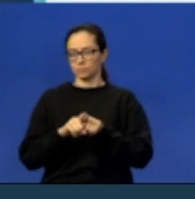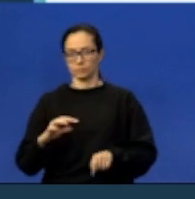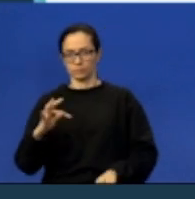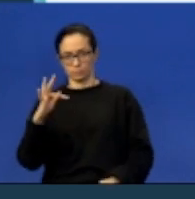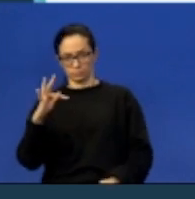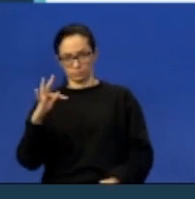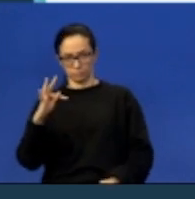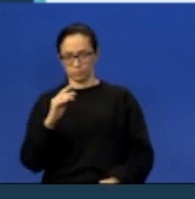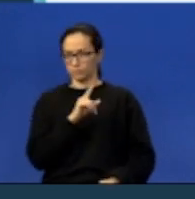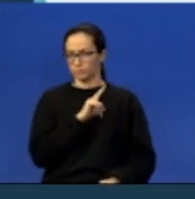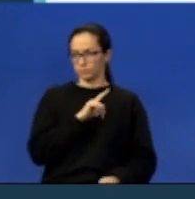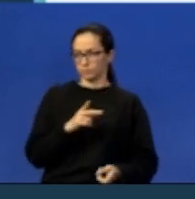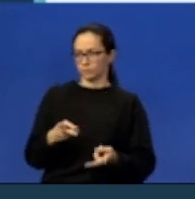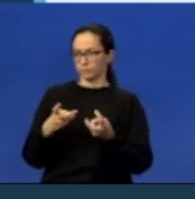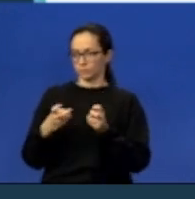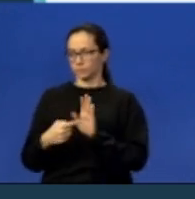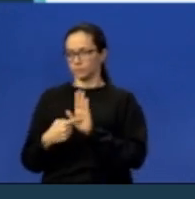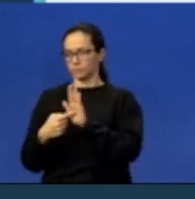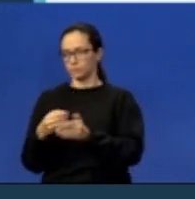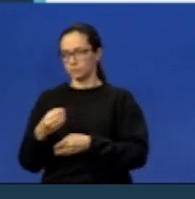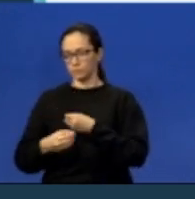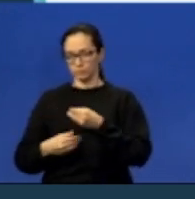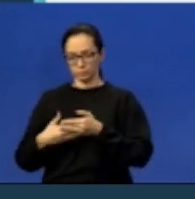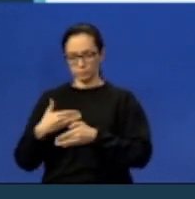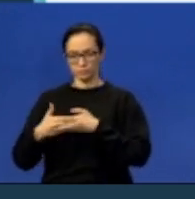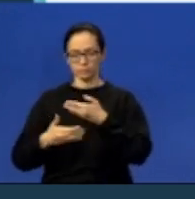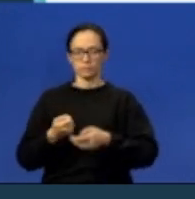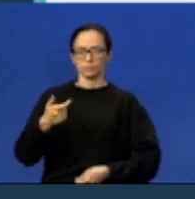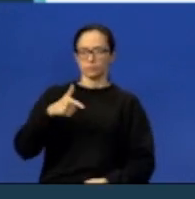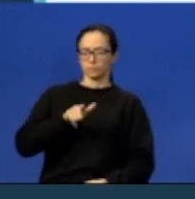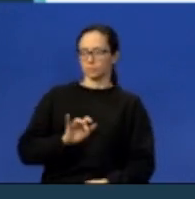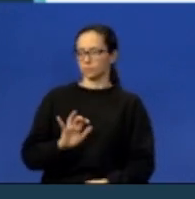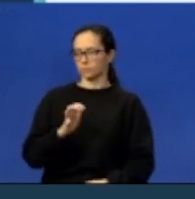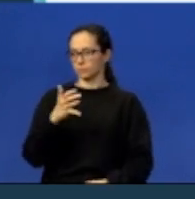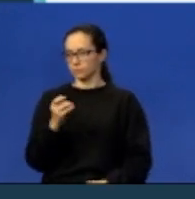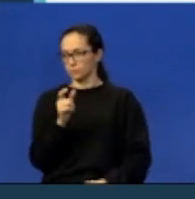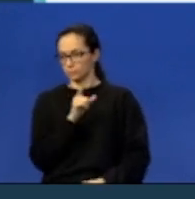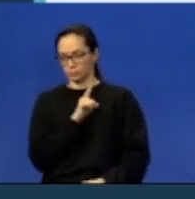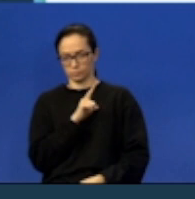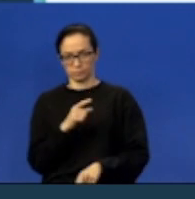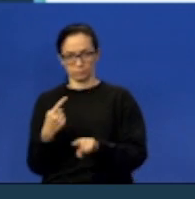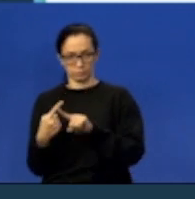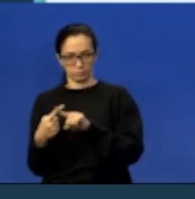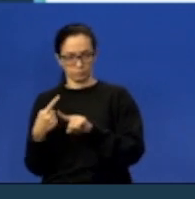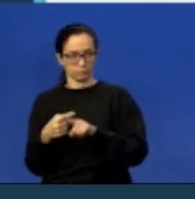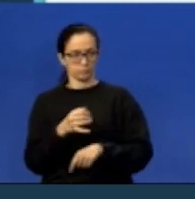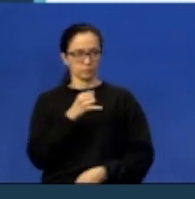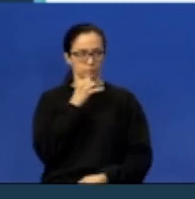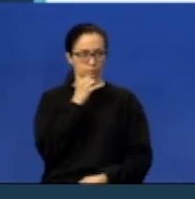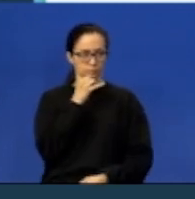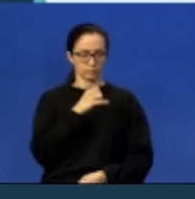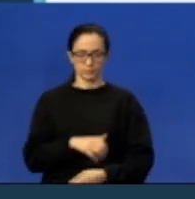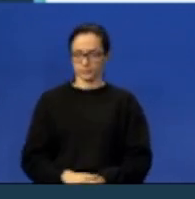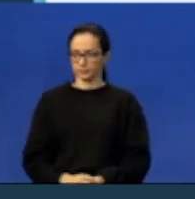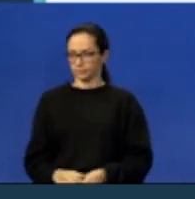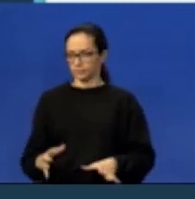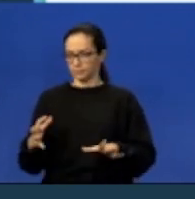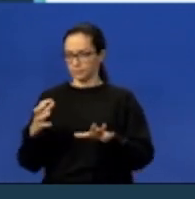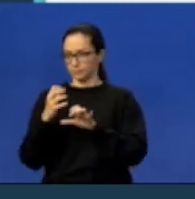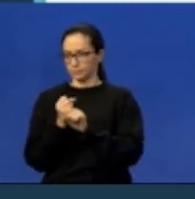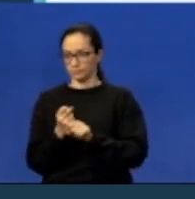diz respeito à repolarização ventricular. Se a gente tem uma onda